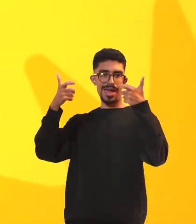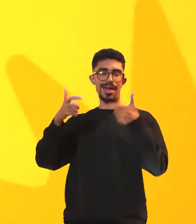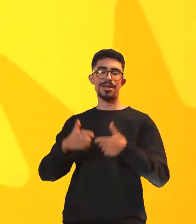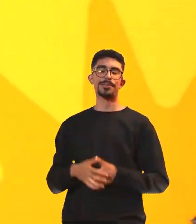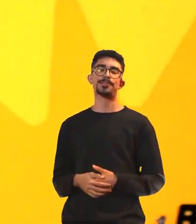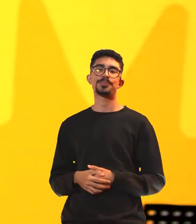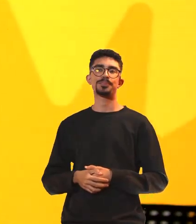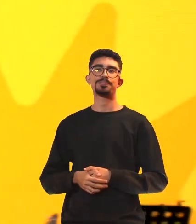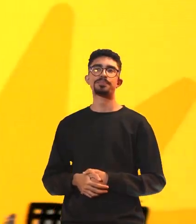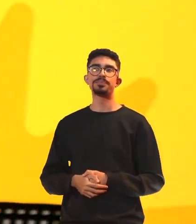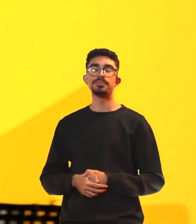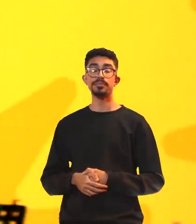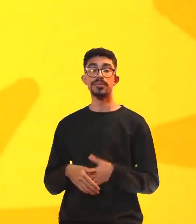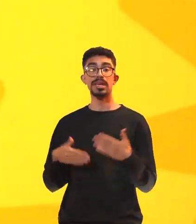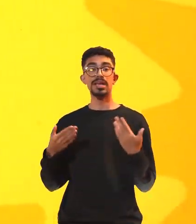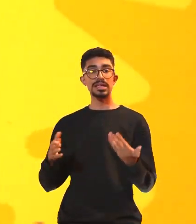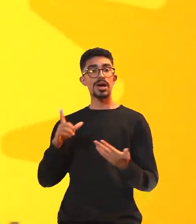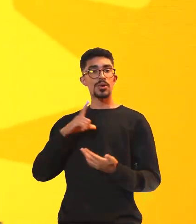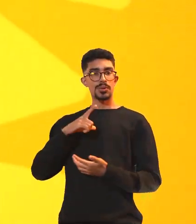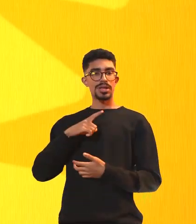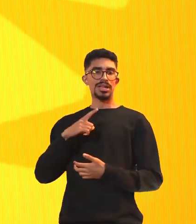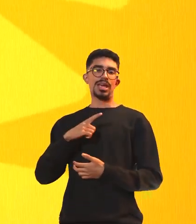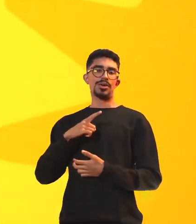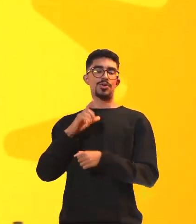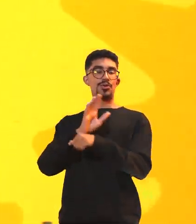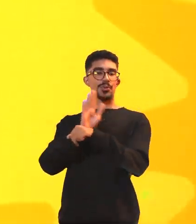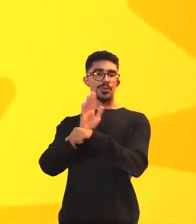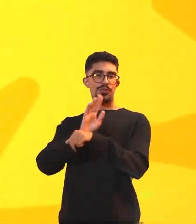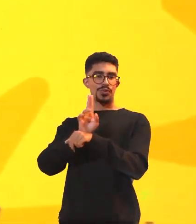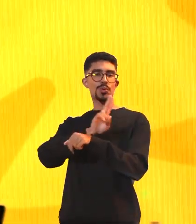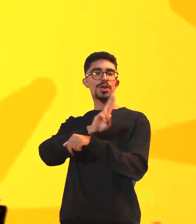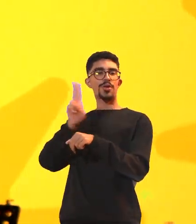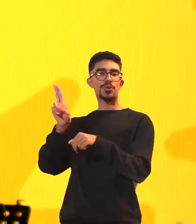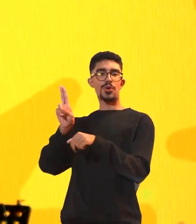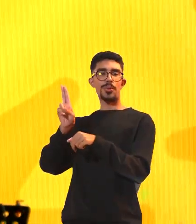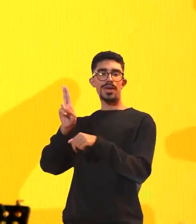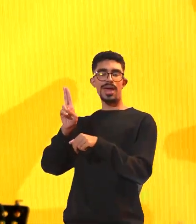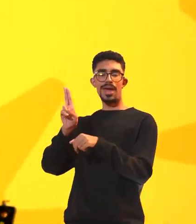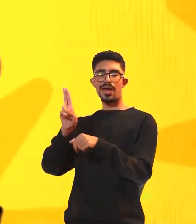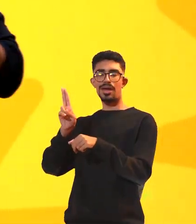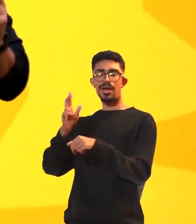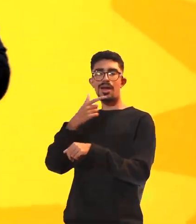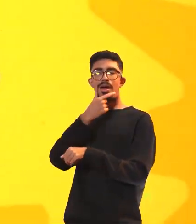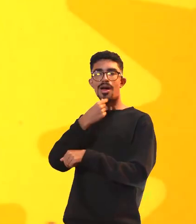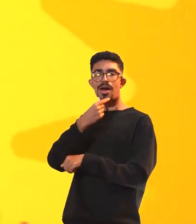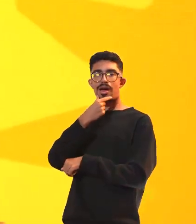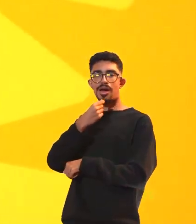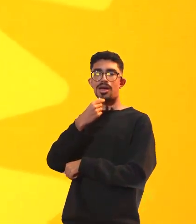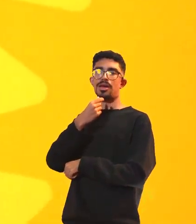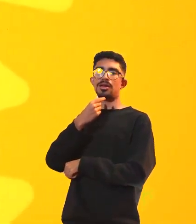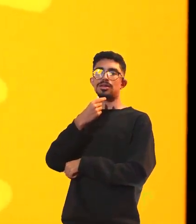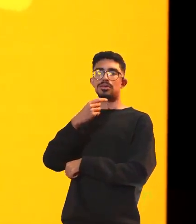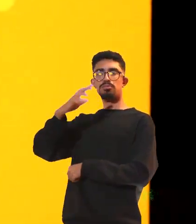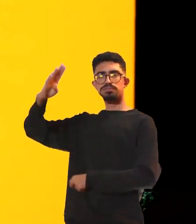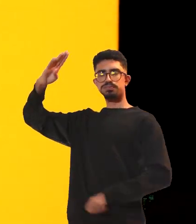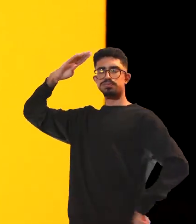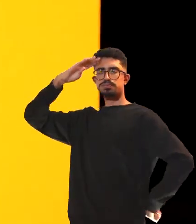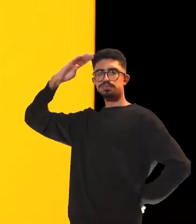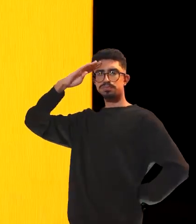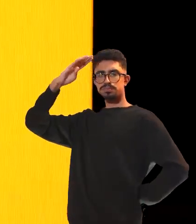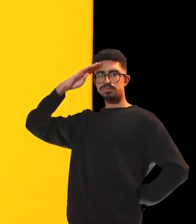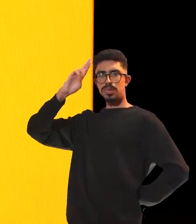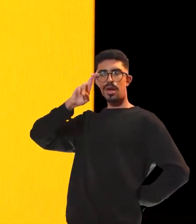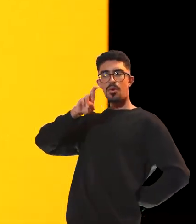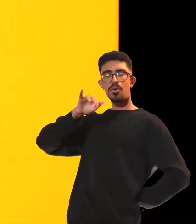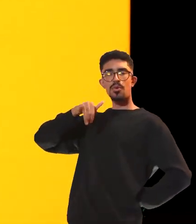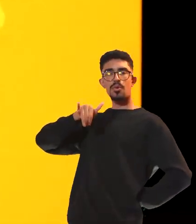Ryan. E ele é antigo, mas vale a pena, tá? Para a galera mais nova aí, que eu tá me achando velho, tá? A gente tem todos os públicos aqui,